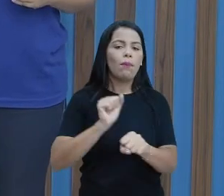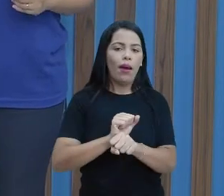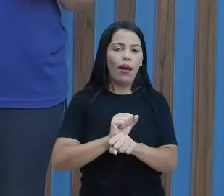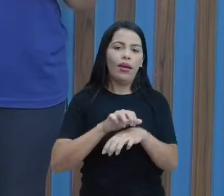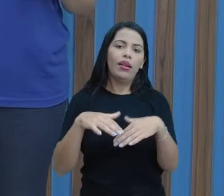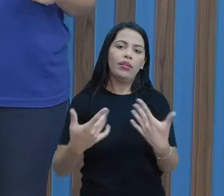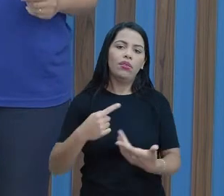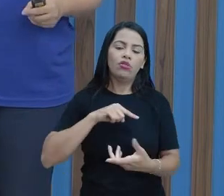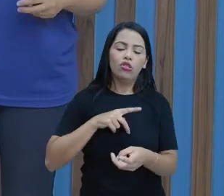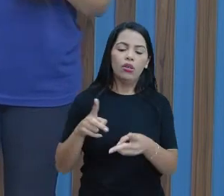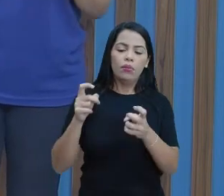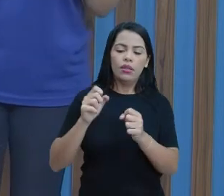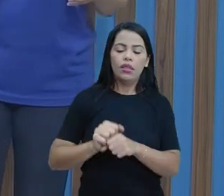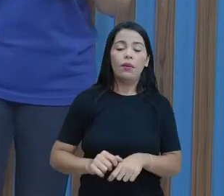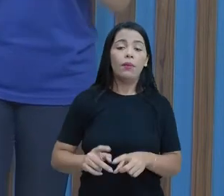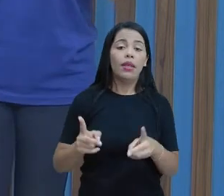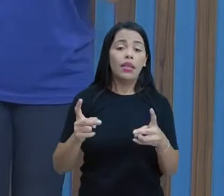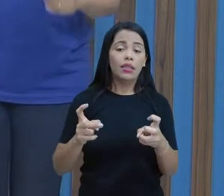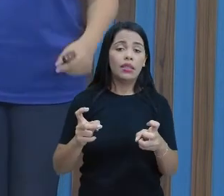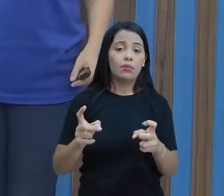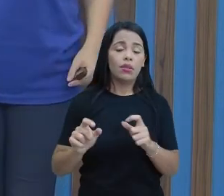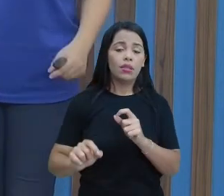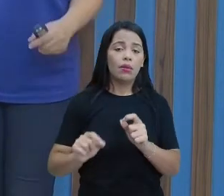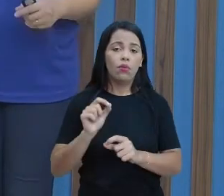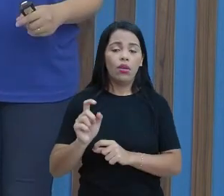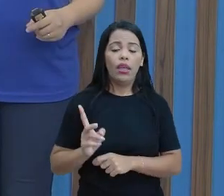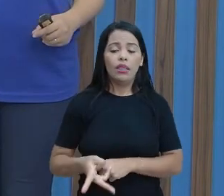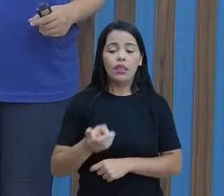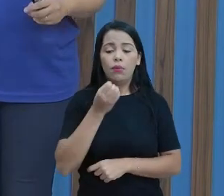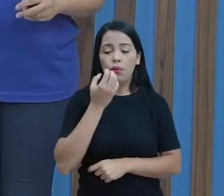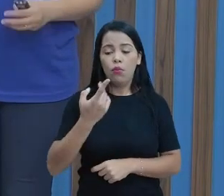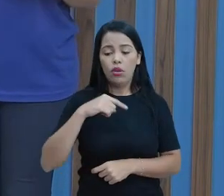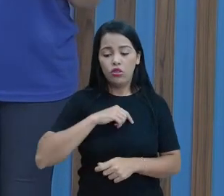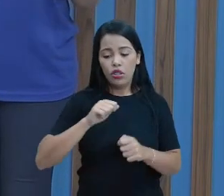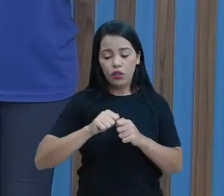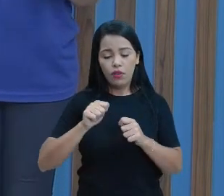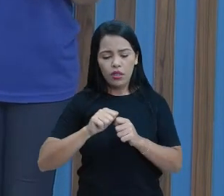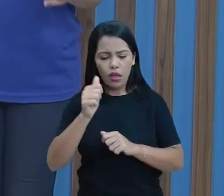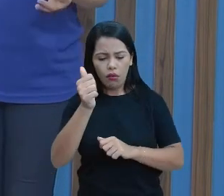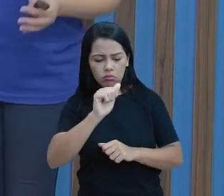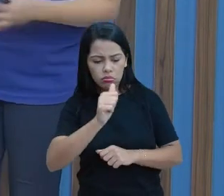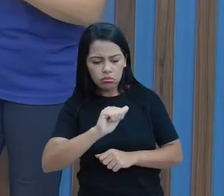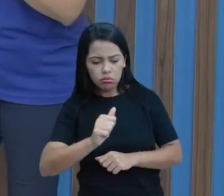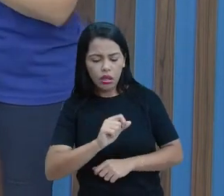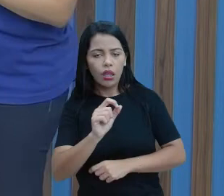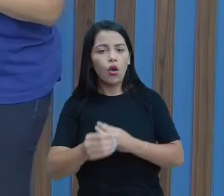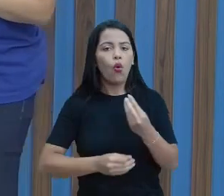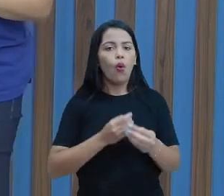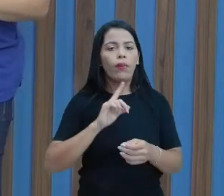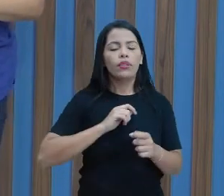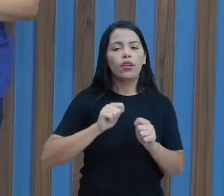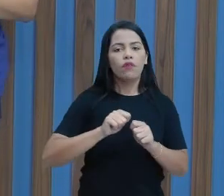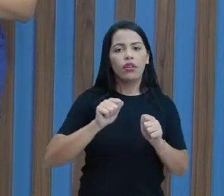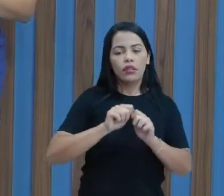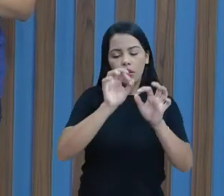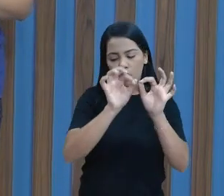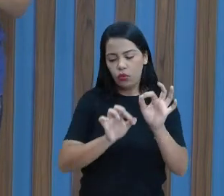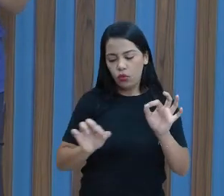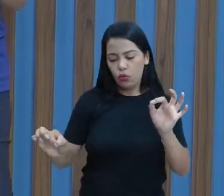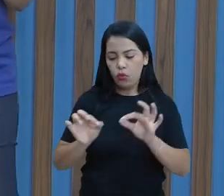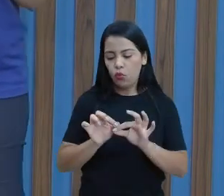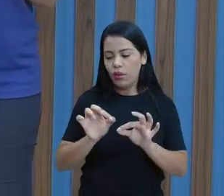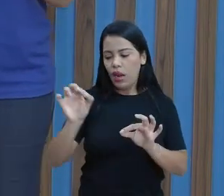sempre fazer a análise das comparações reais que a gente está trabalhando, tanto com a comparação de poder continuar